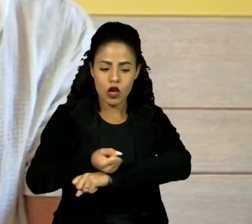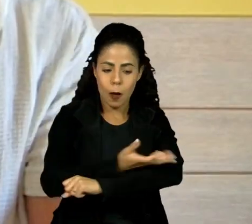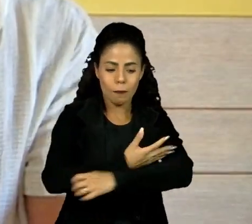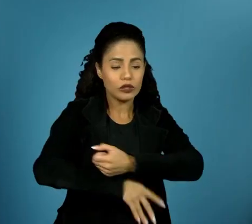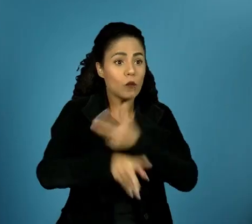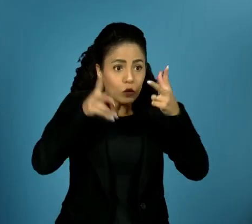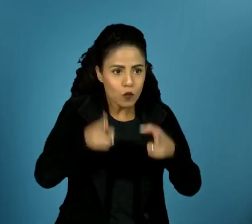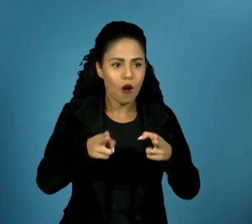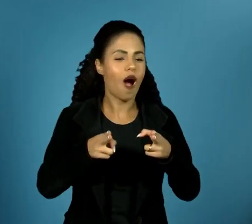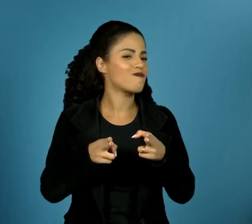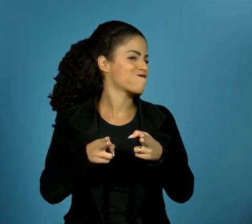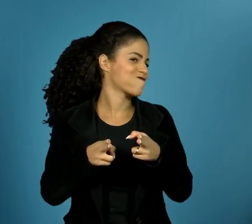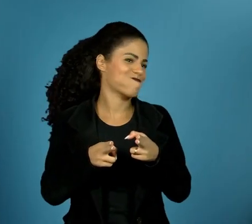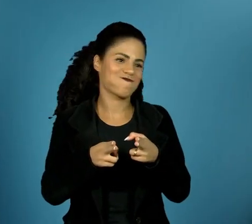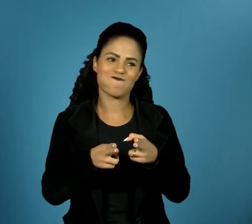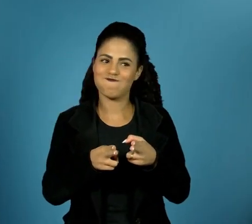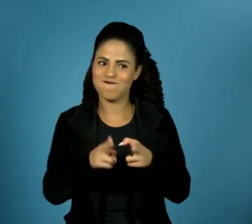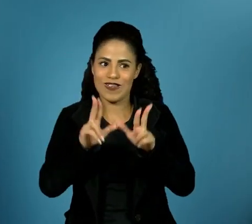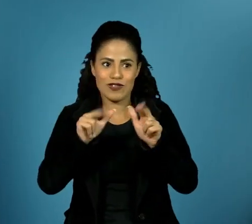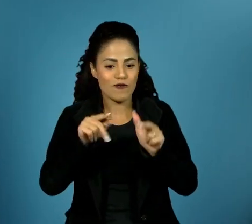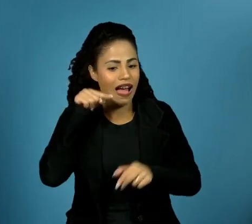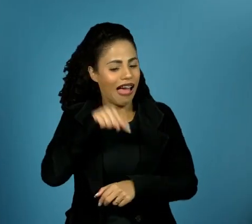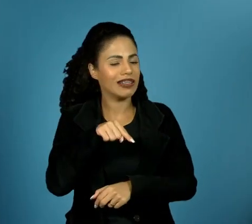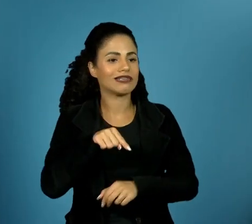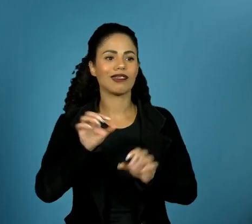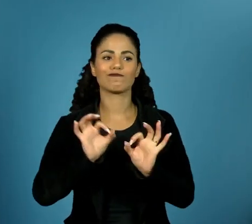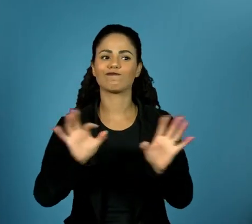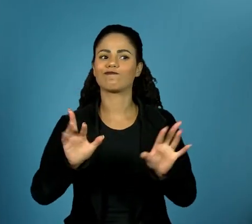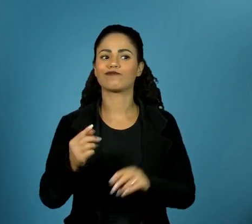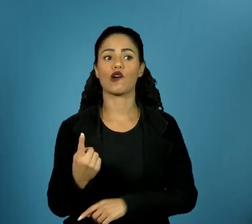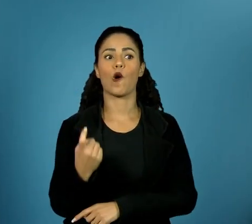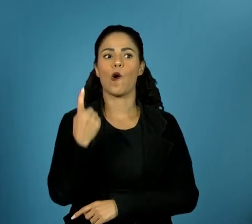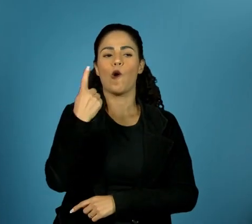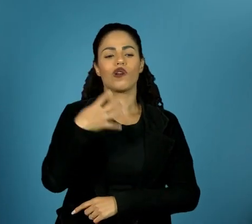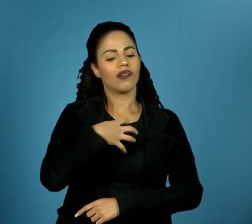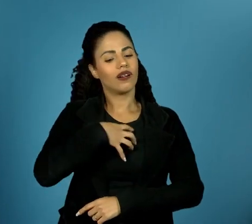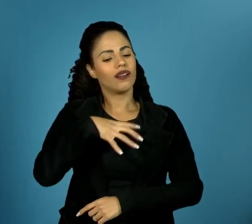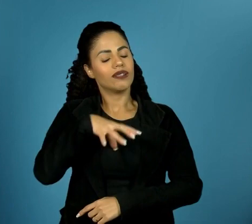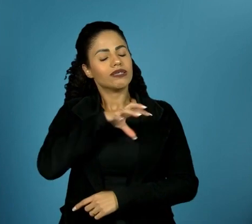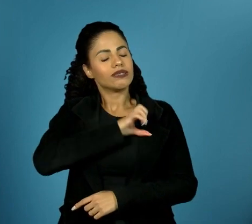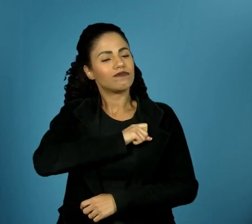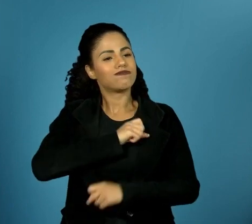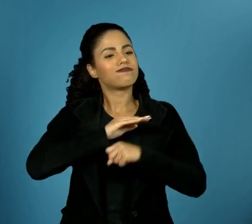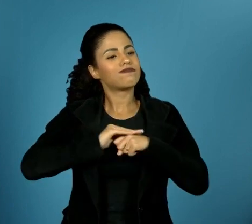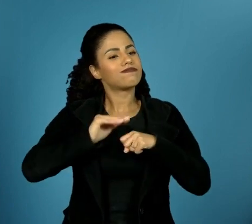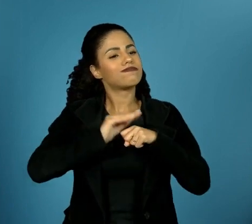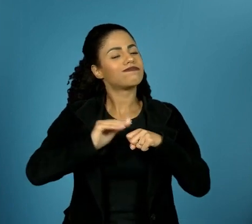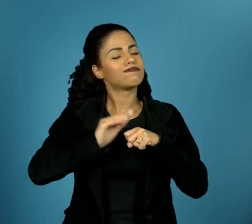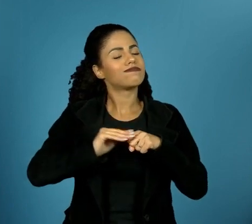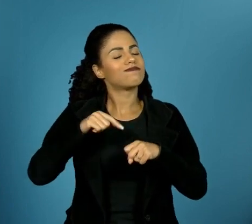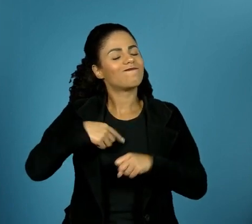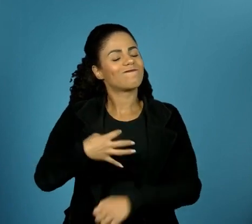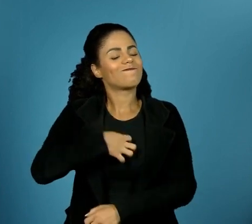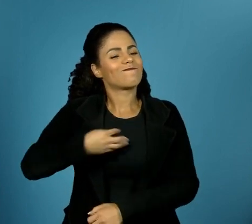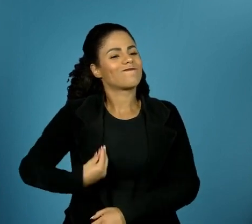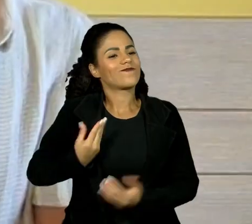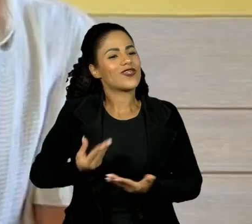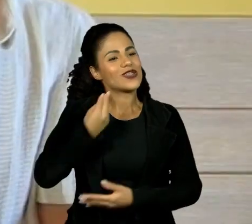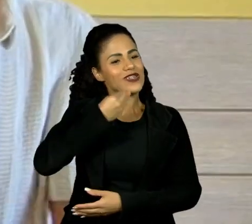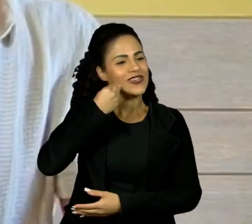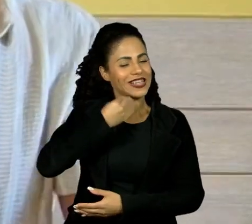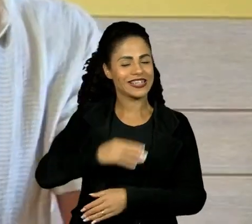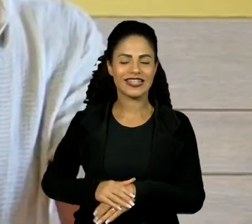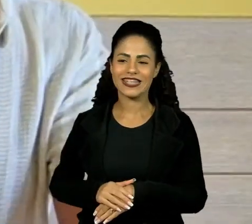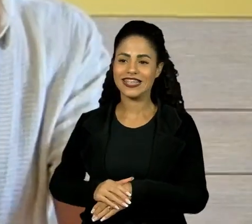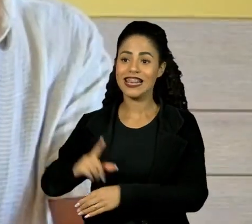essa, assim, de felicidade, de explosão de amor, de afeto tão grande, assim, quanto a gente está vivendo hoje. A gente